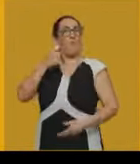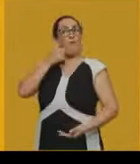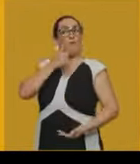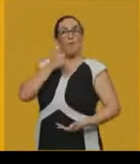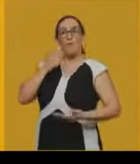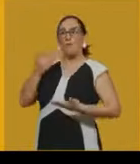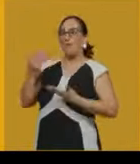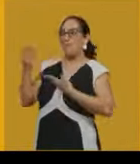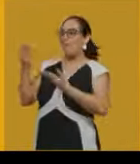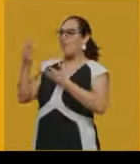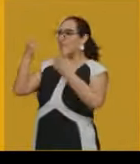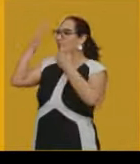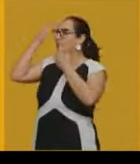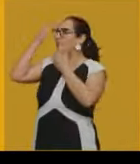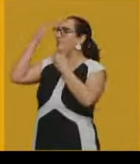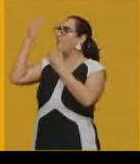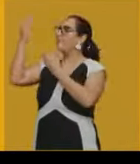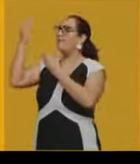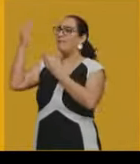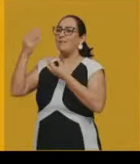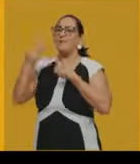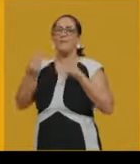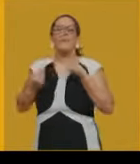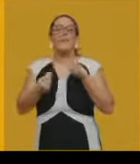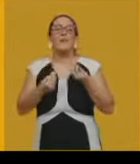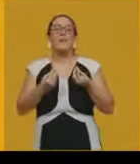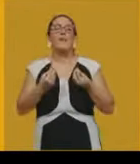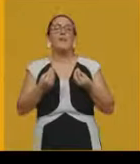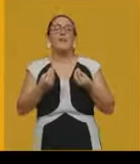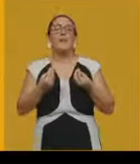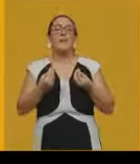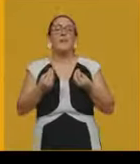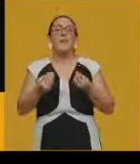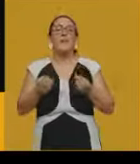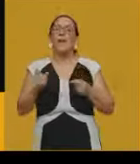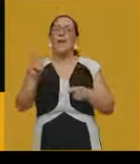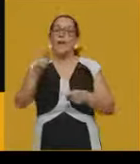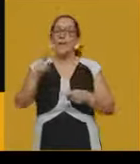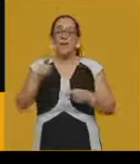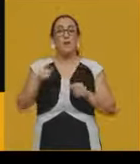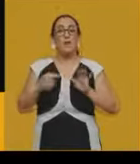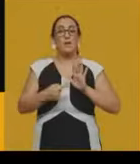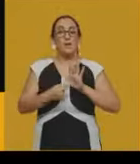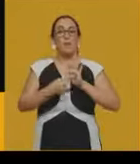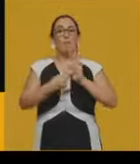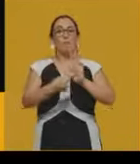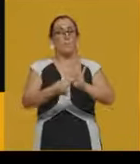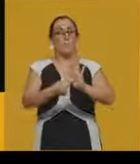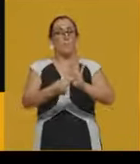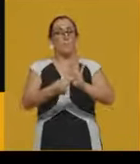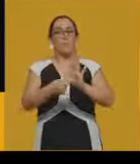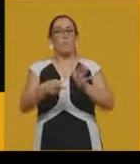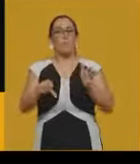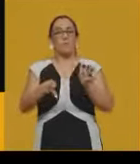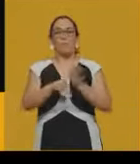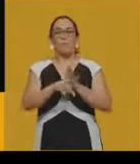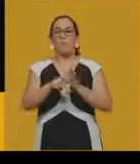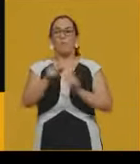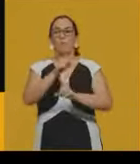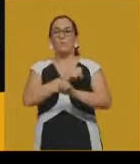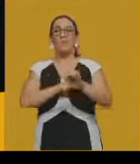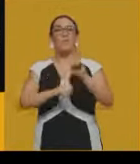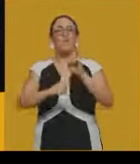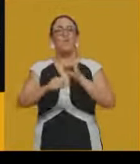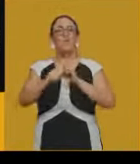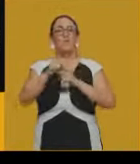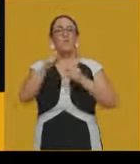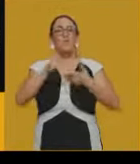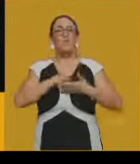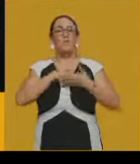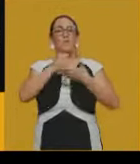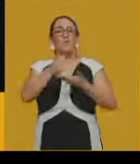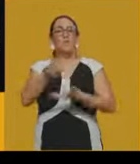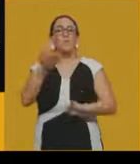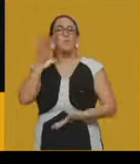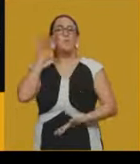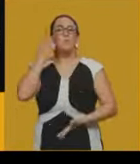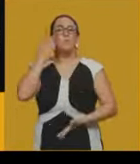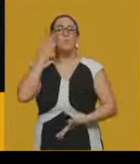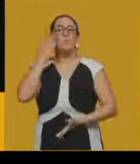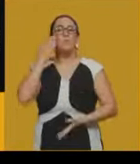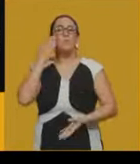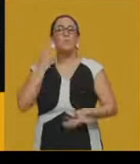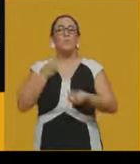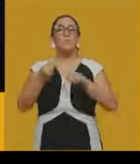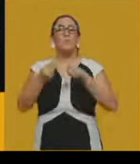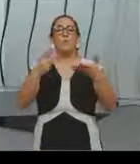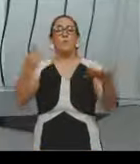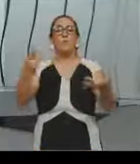cor mais escura. Então, assim, isso fica muito impregnado na nossa sociedade e ajuda a gente a compreender a